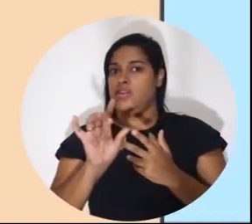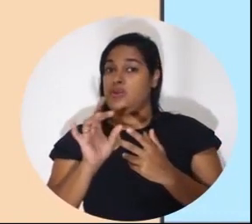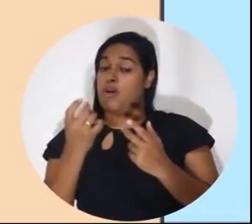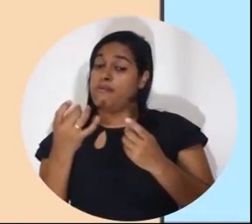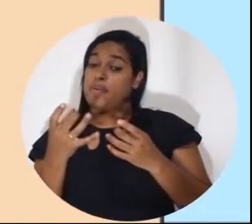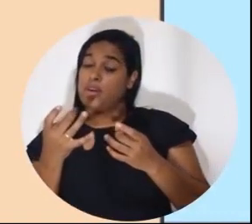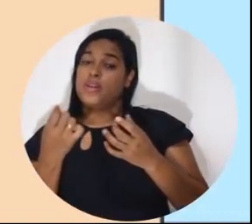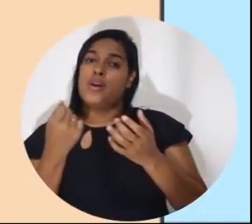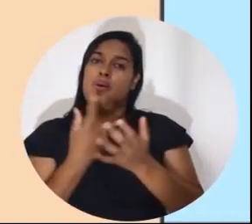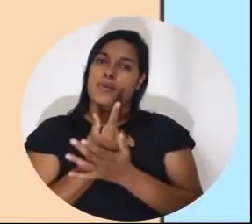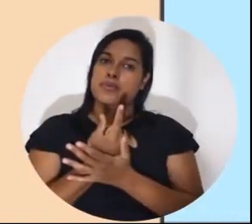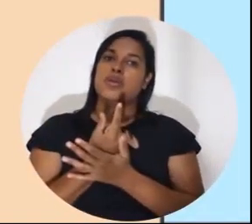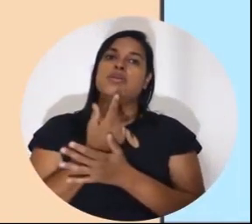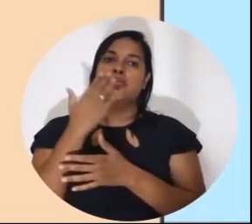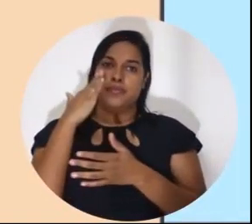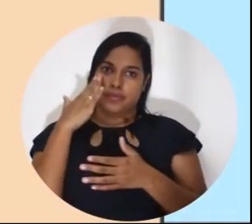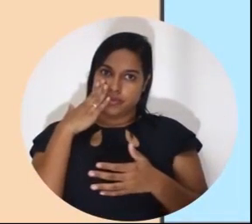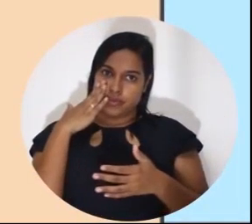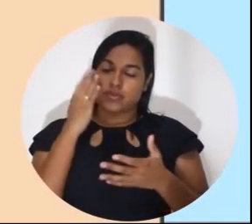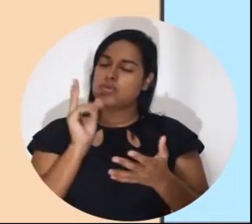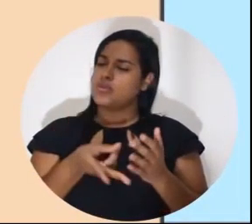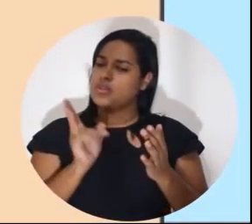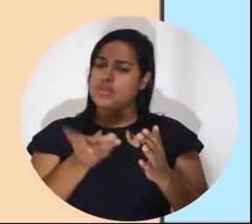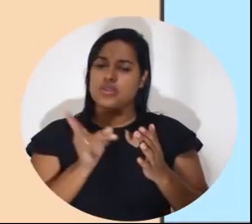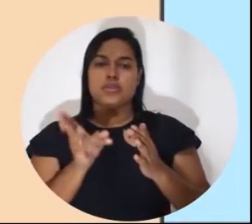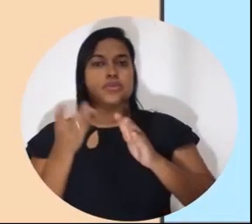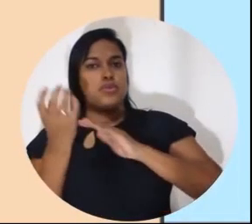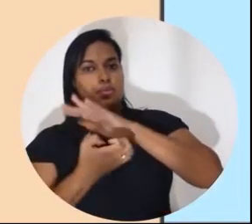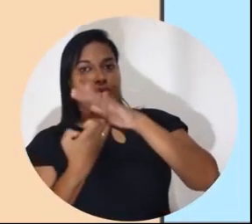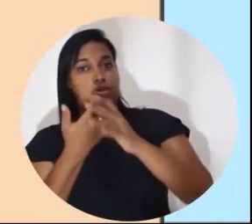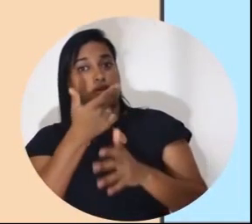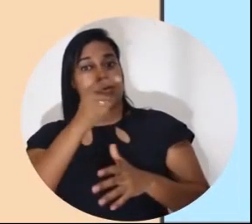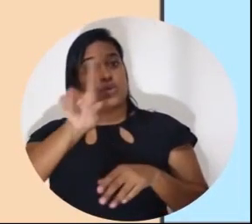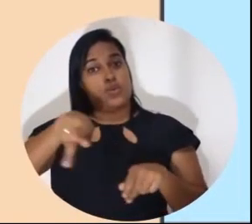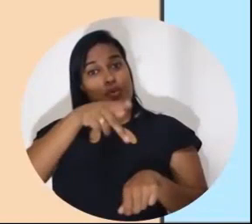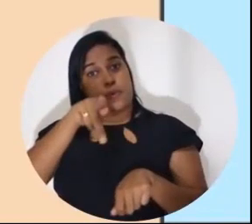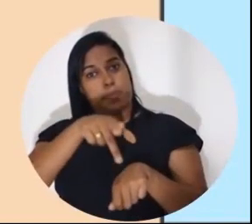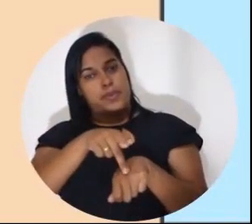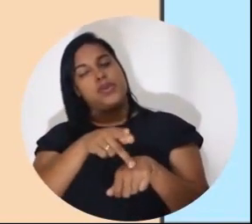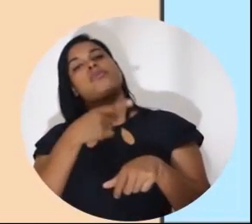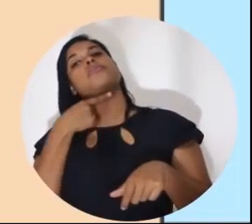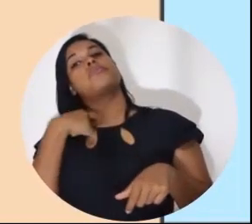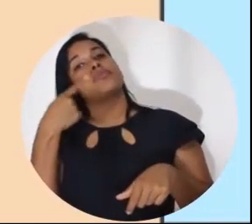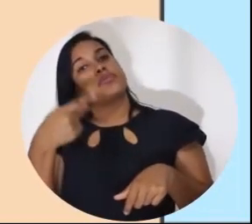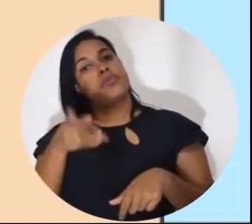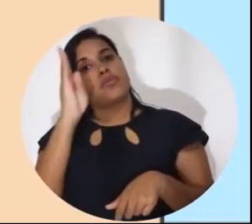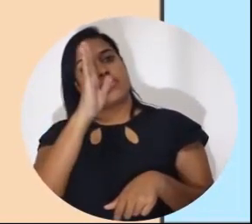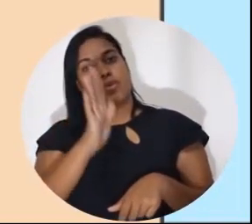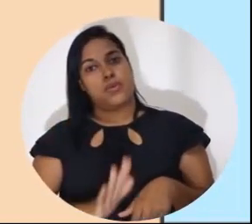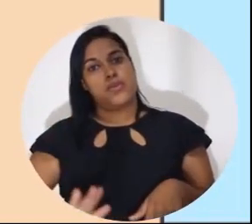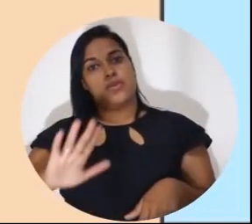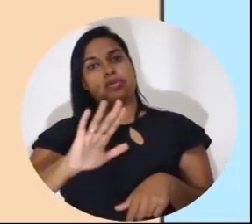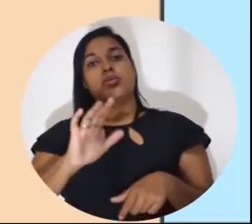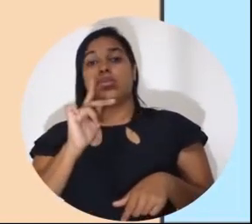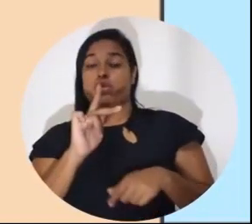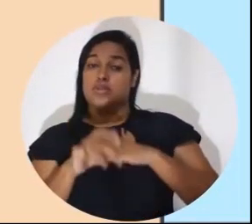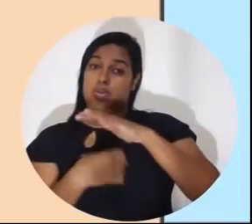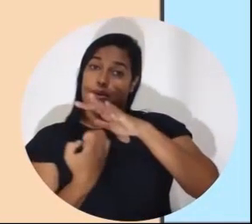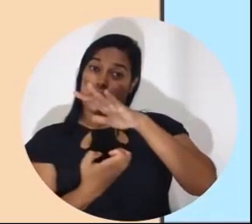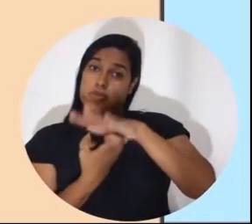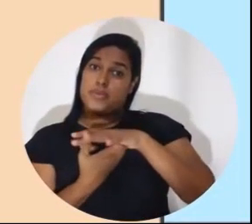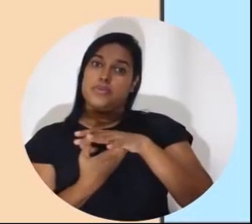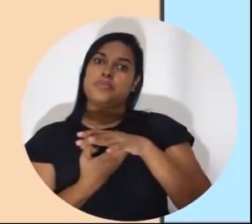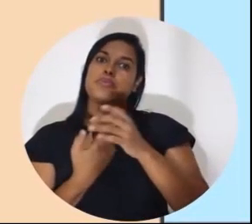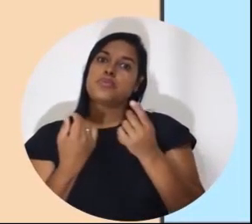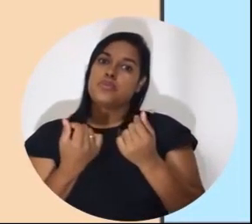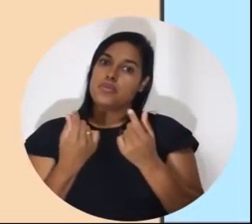reinvestimentos produtivos, ou seja, sempre que uma empresa de outro país deseja investir em algo aqui no Brasil, essa empresa internacional